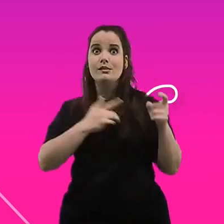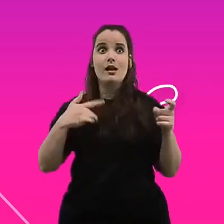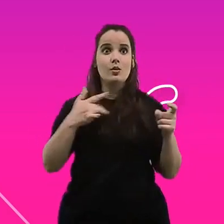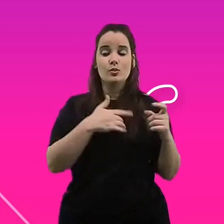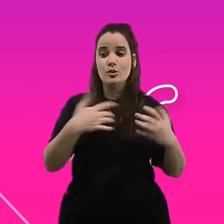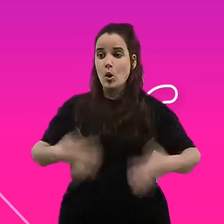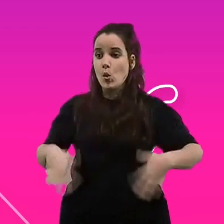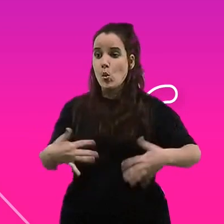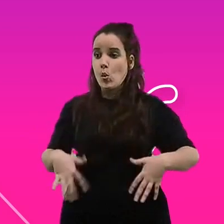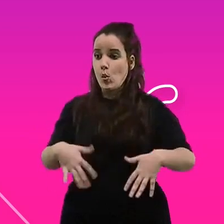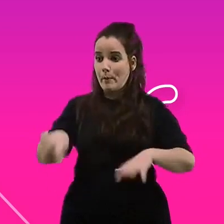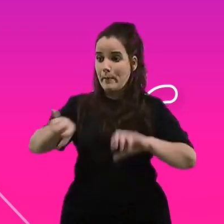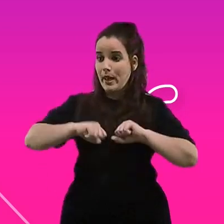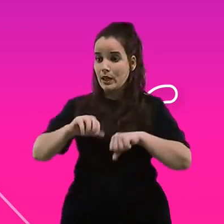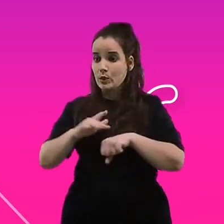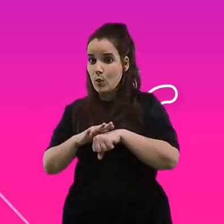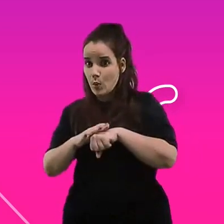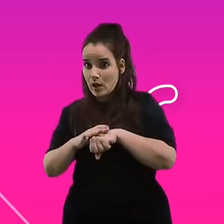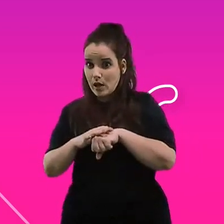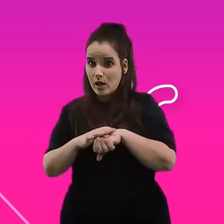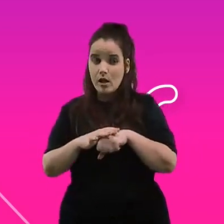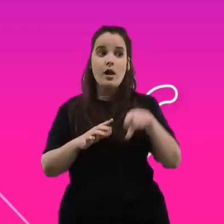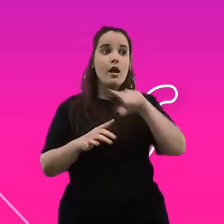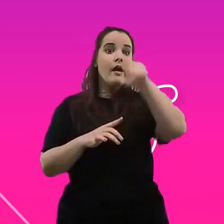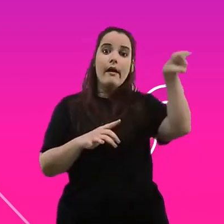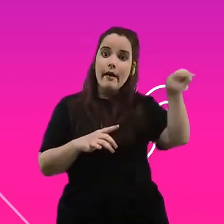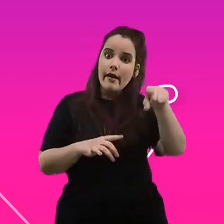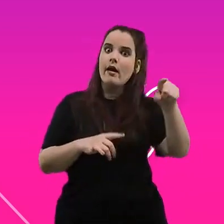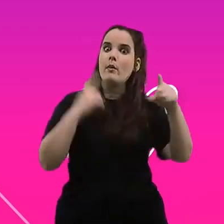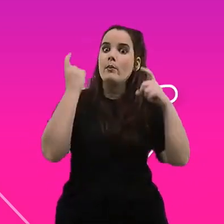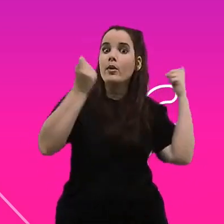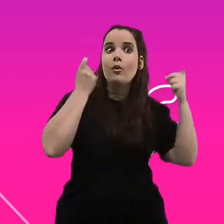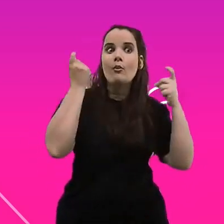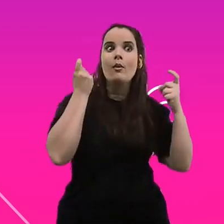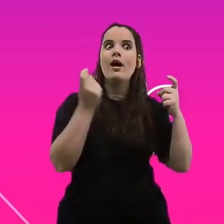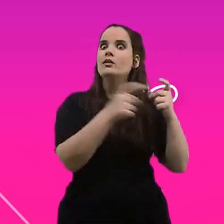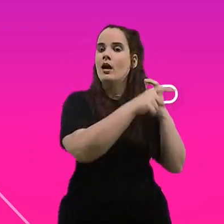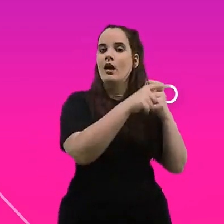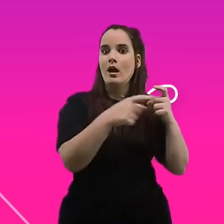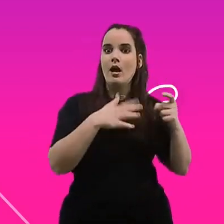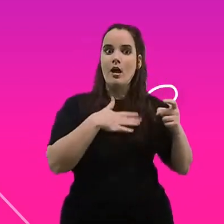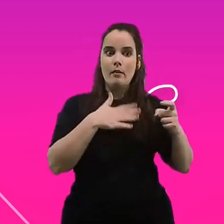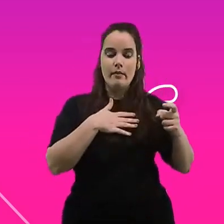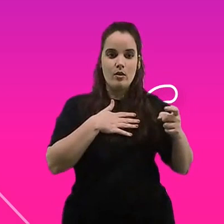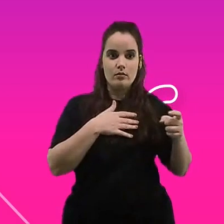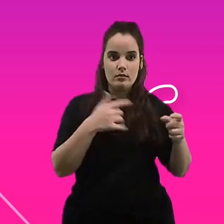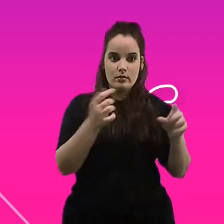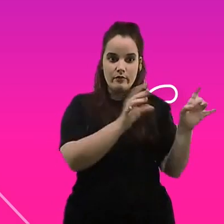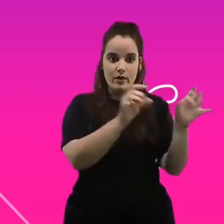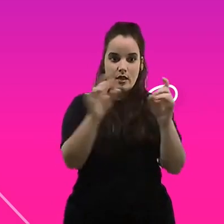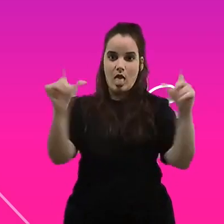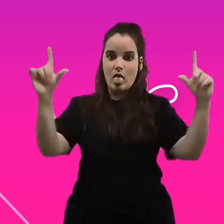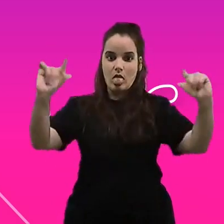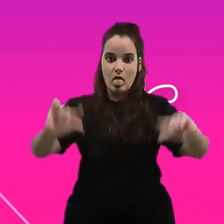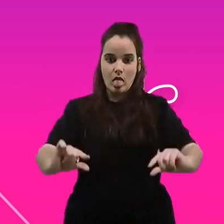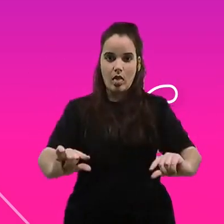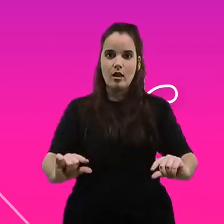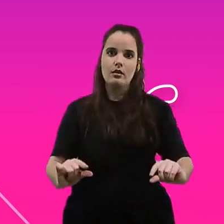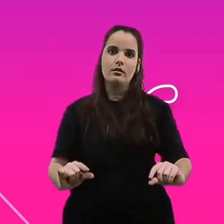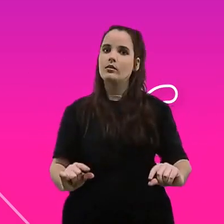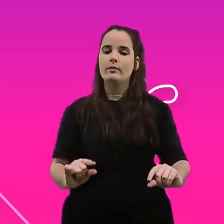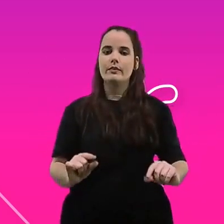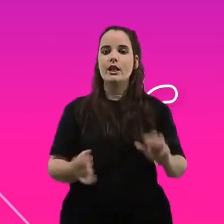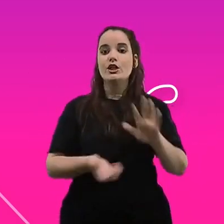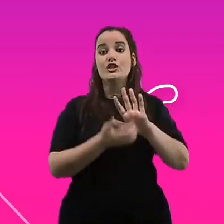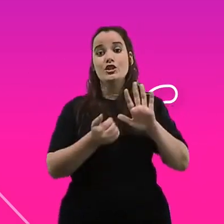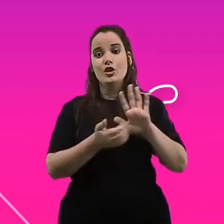que são muito importantes para a gente, preocupados ali com seus negócios. Então, a gente tomou medidas aí de isentar a nossa comissão